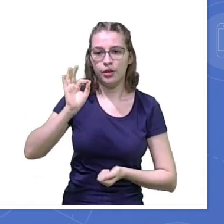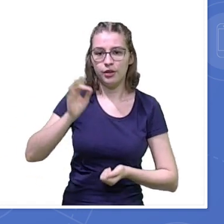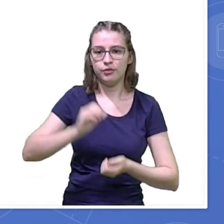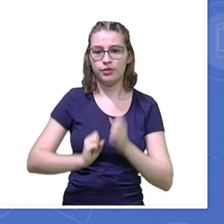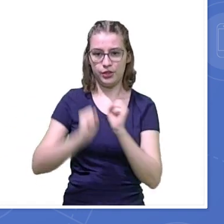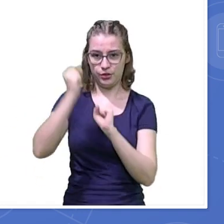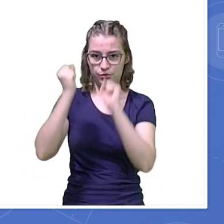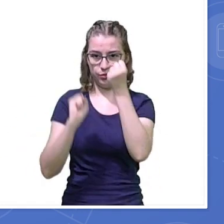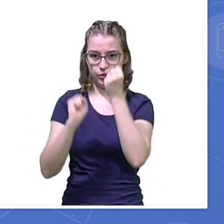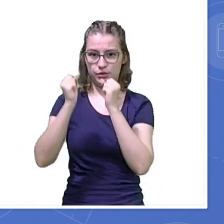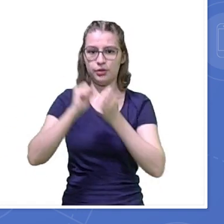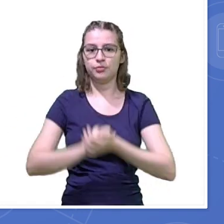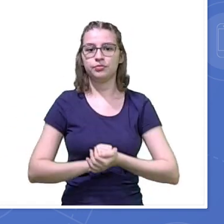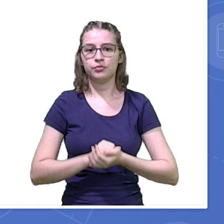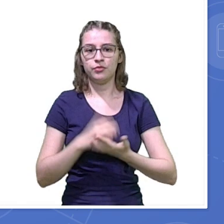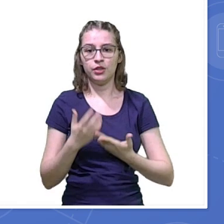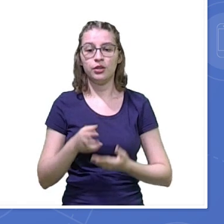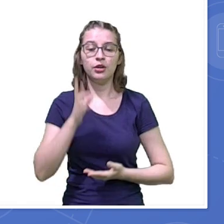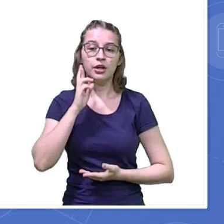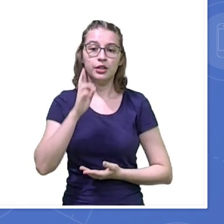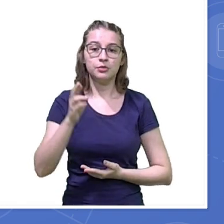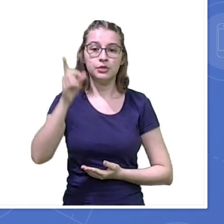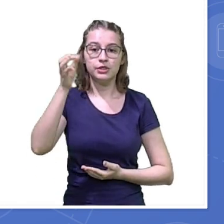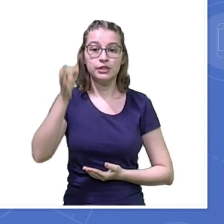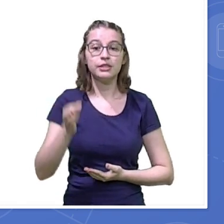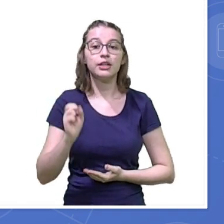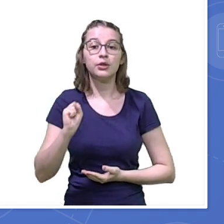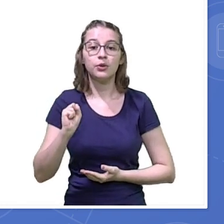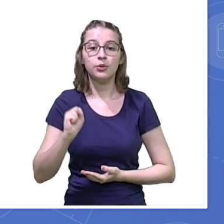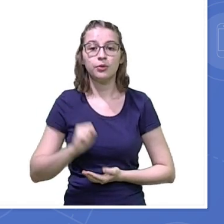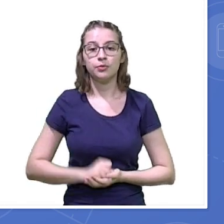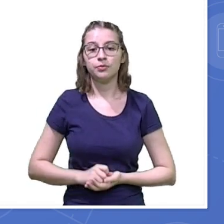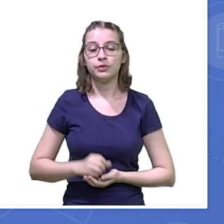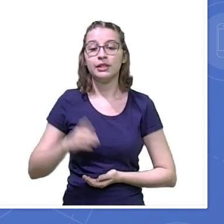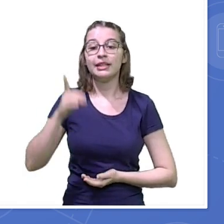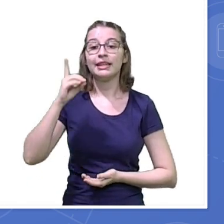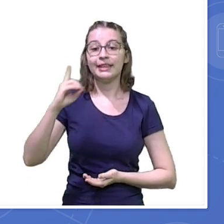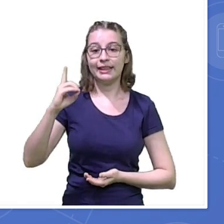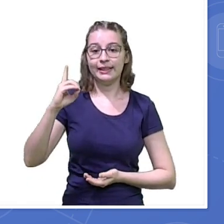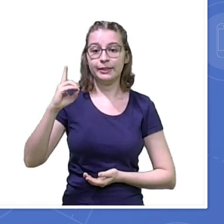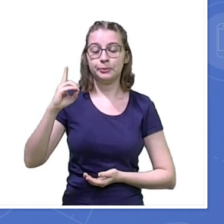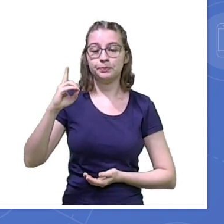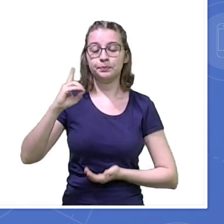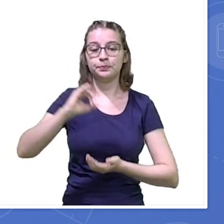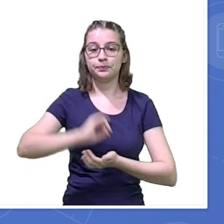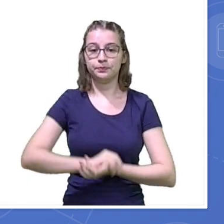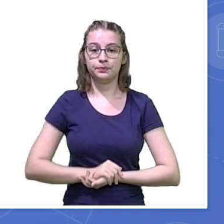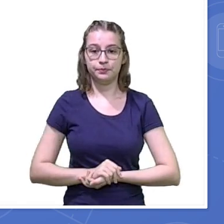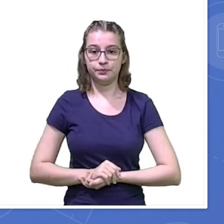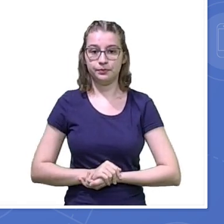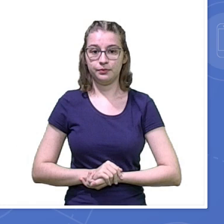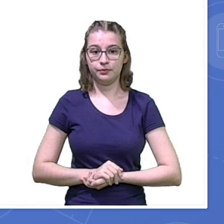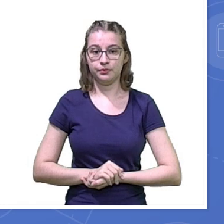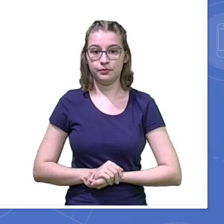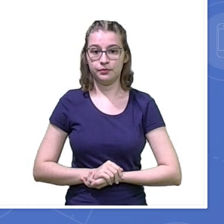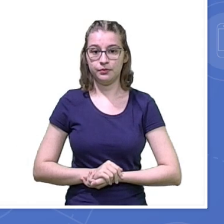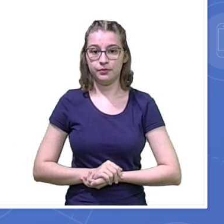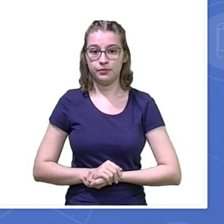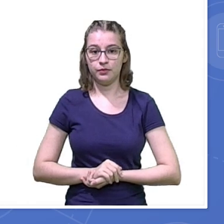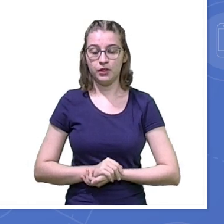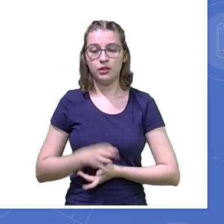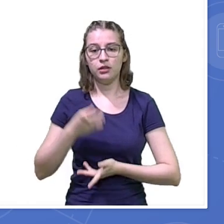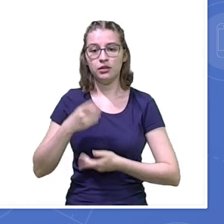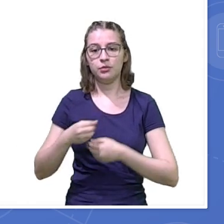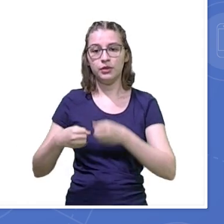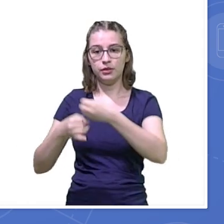isso, a alternativa correta é a alternativa D, como a gente vai ver aí também no comentário dessa resposta